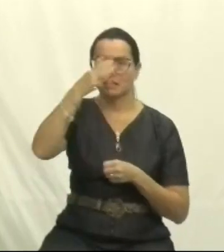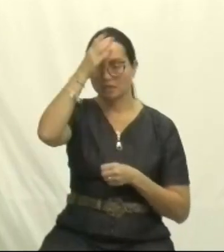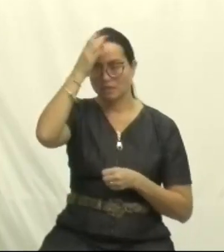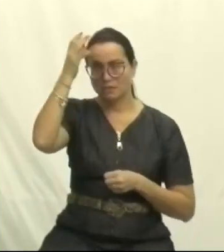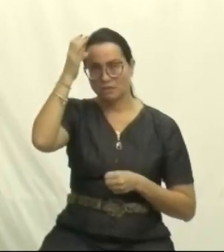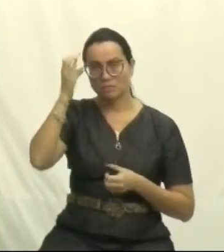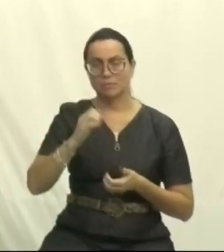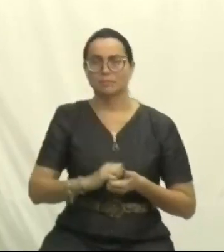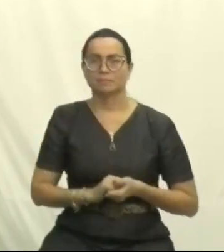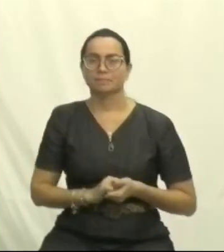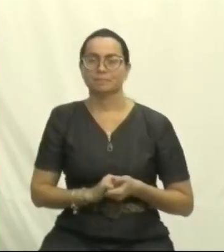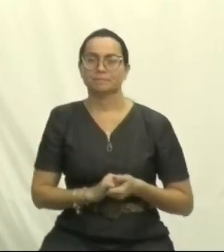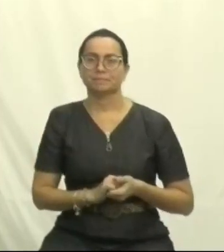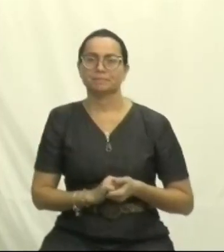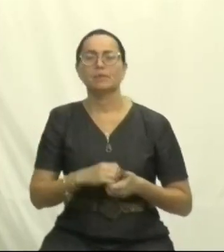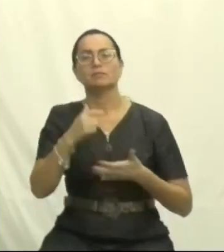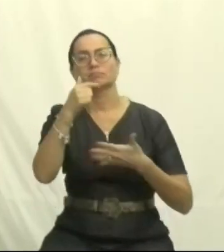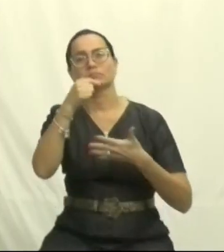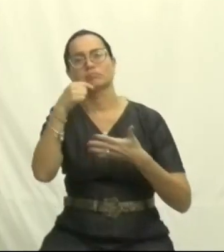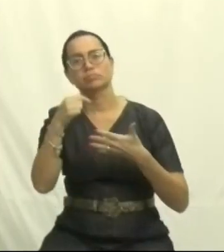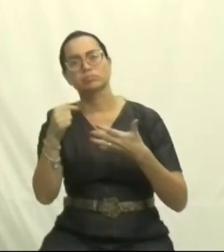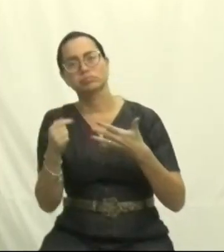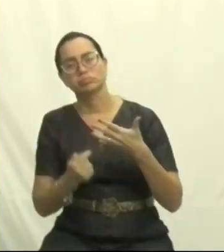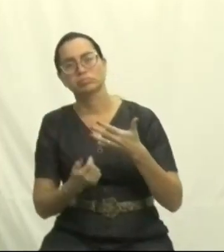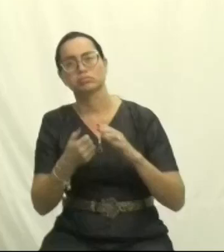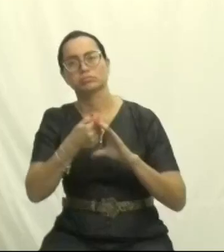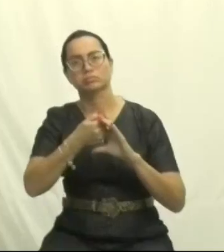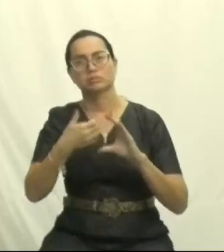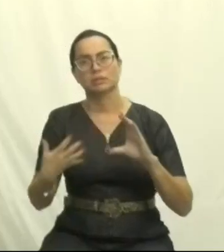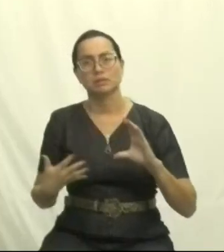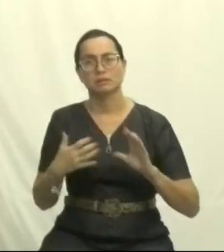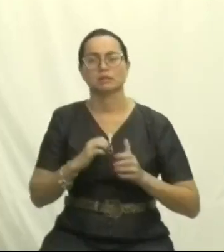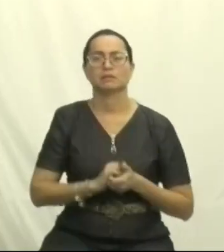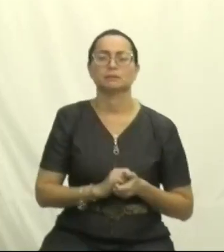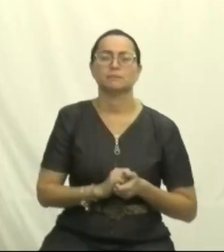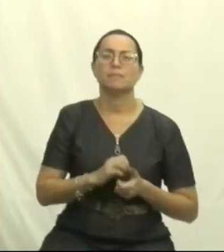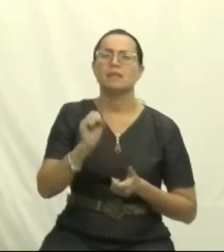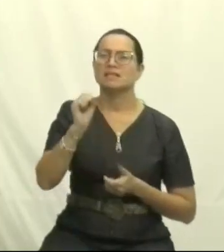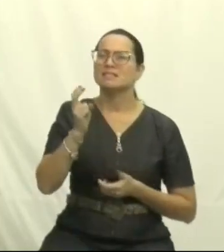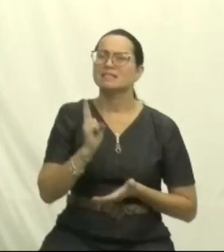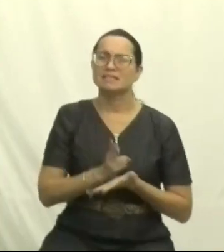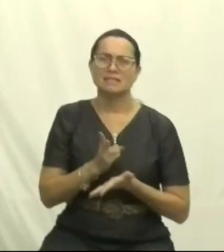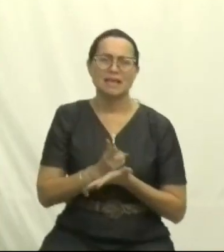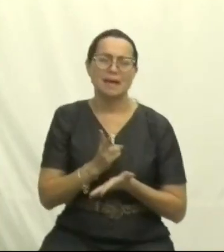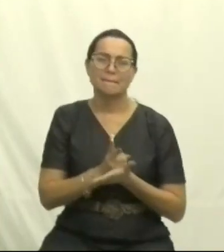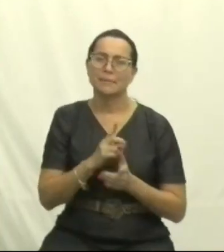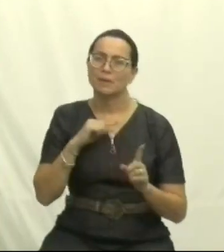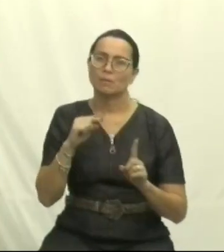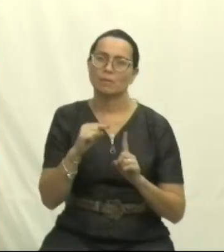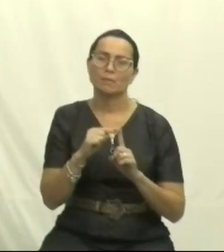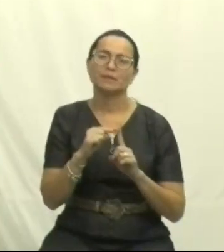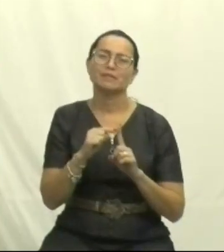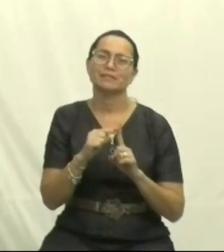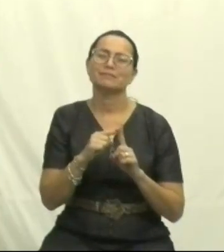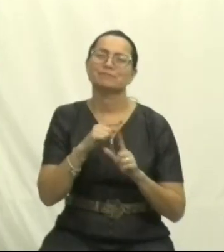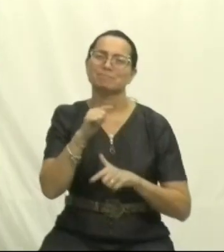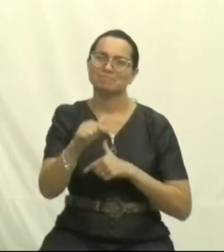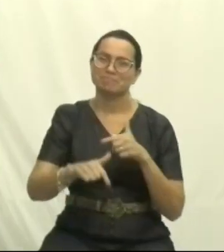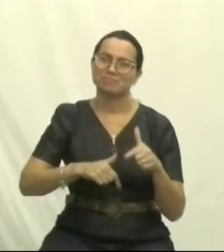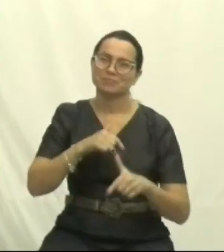segue. 5 décadas dedicada em cumprir a missão do Corpo de Bombeiro Militar de Santa